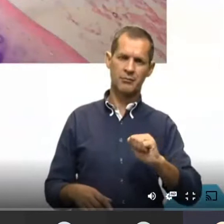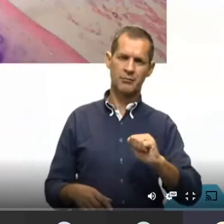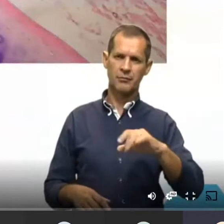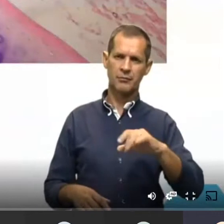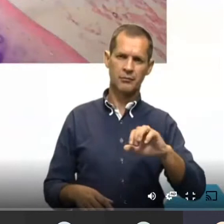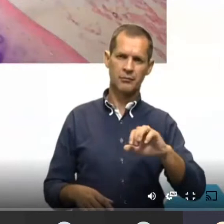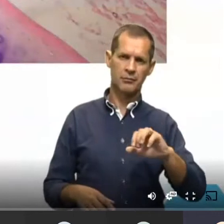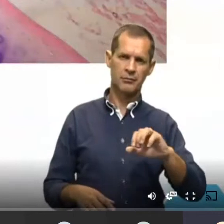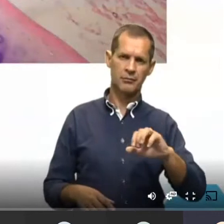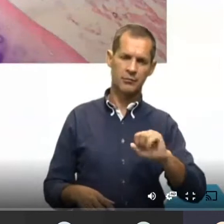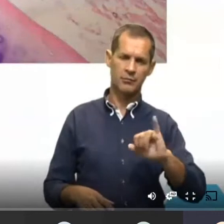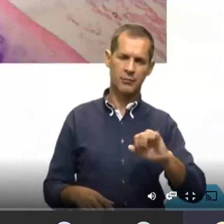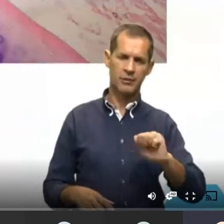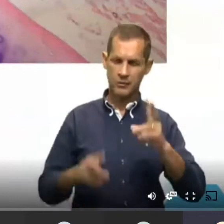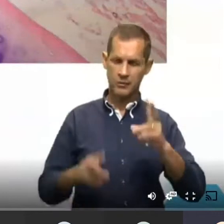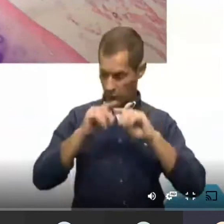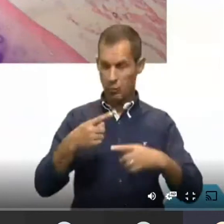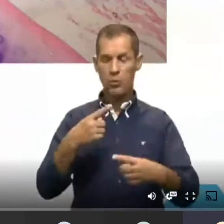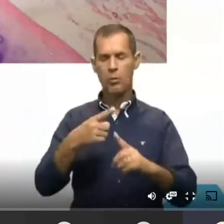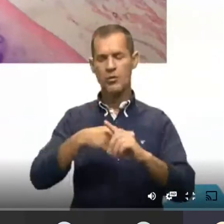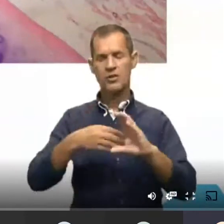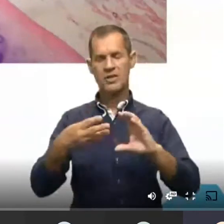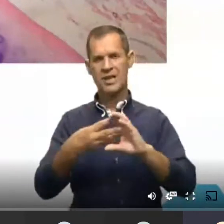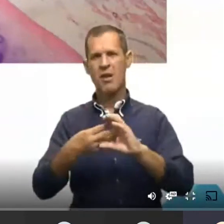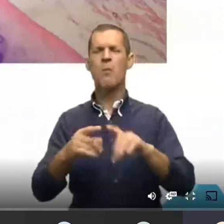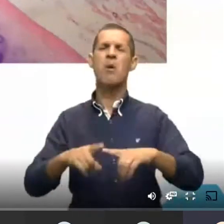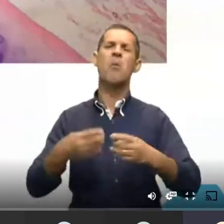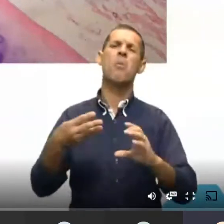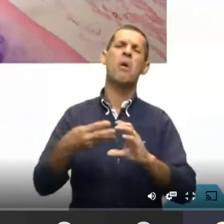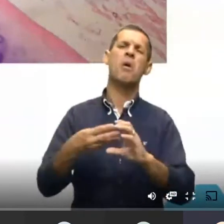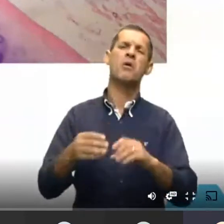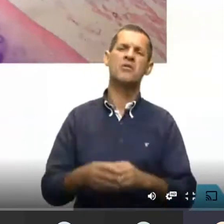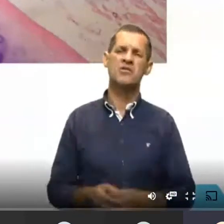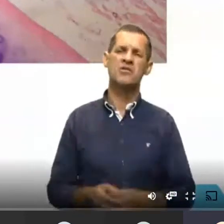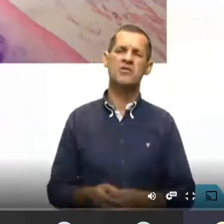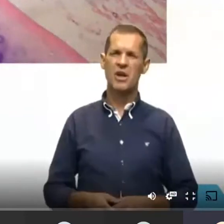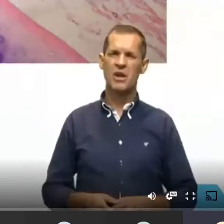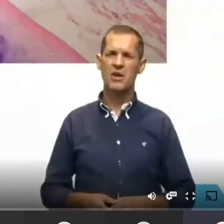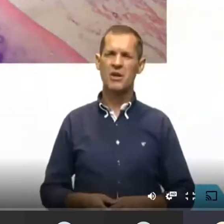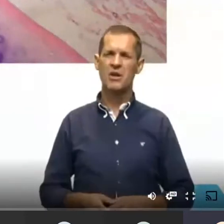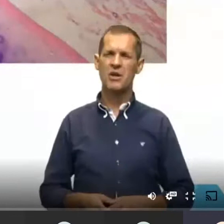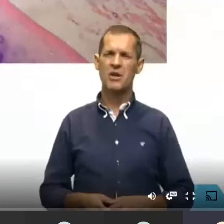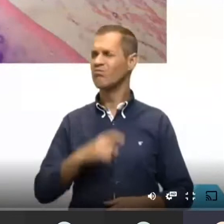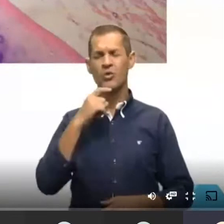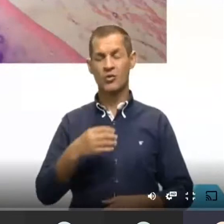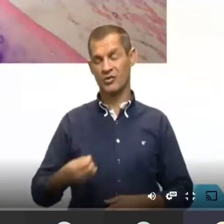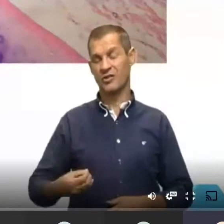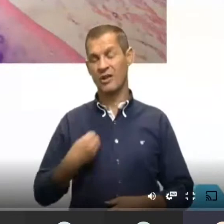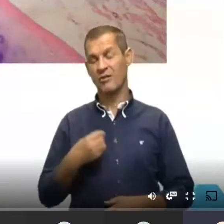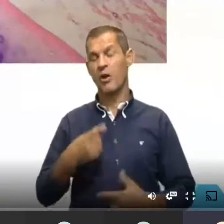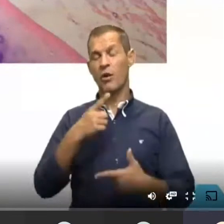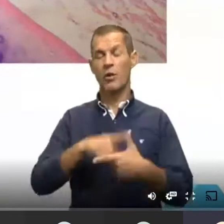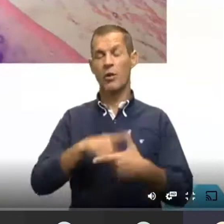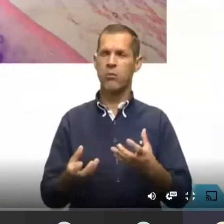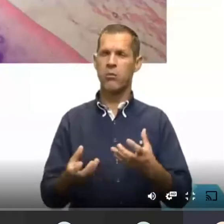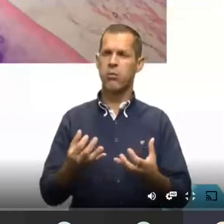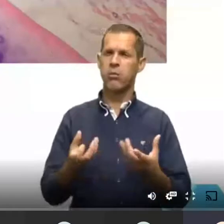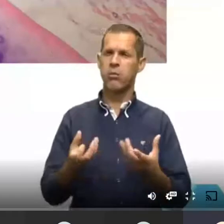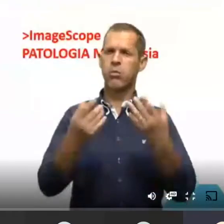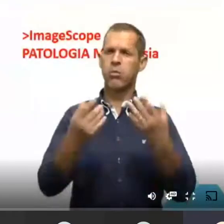isso. Por quê? Porque esse tipo de célula é uma célula não muito resistente aos danos da fumaça,